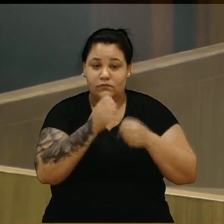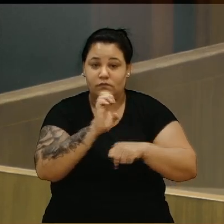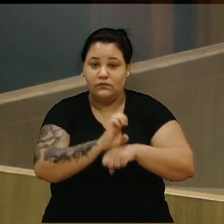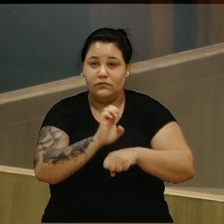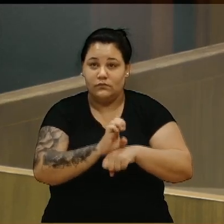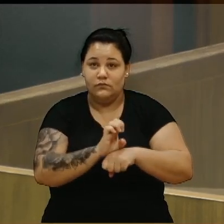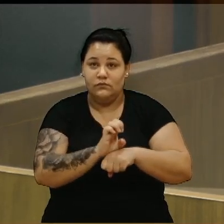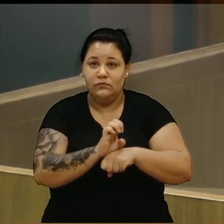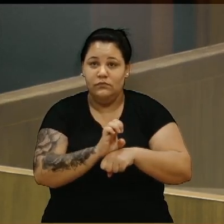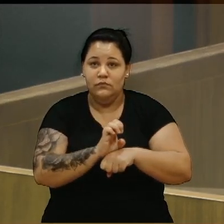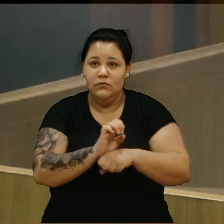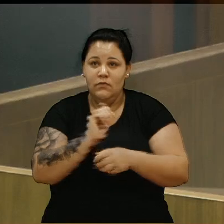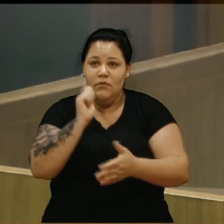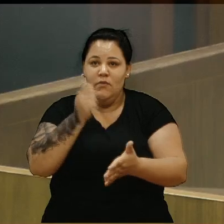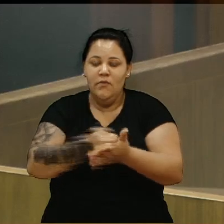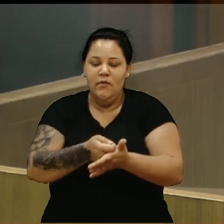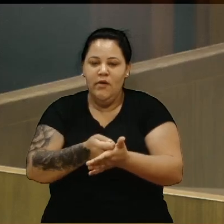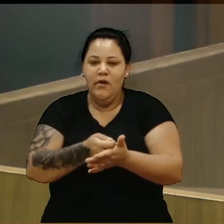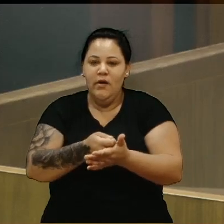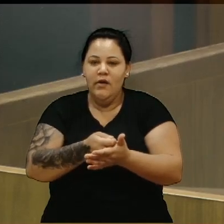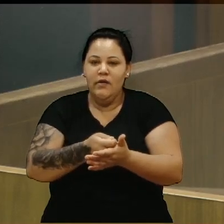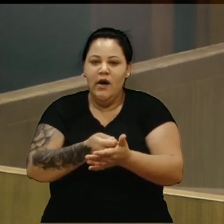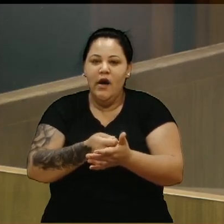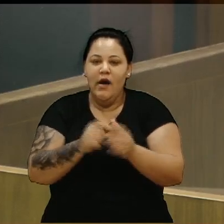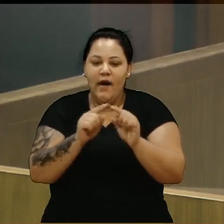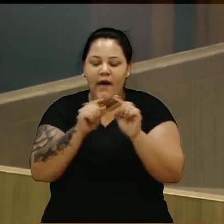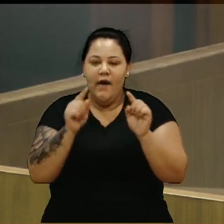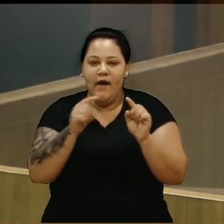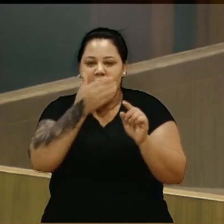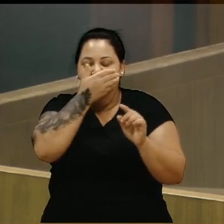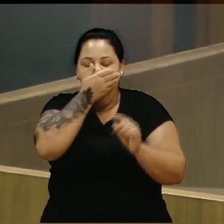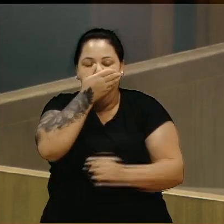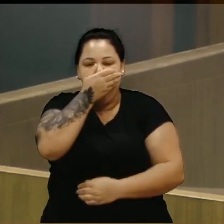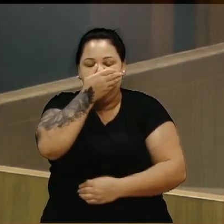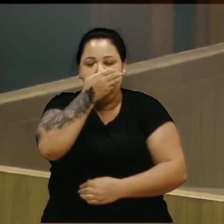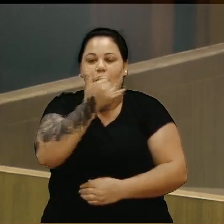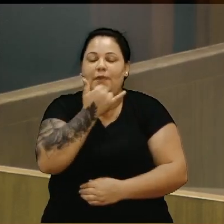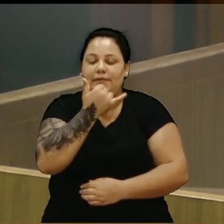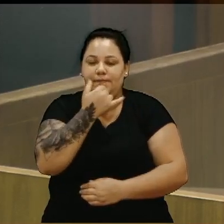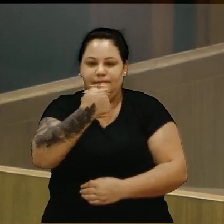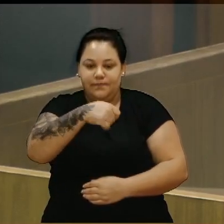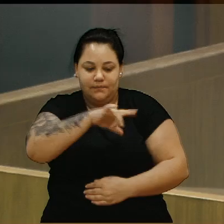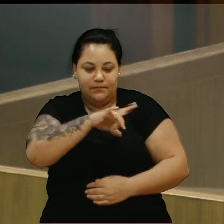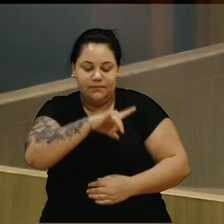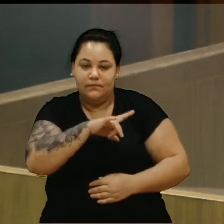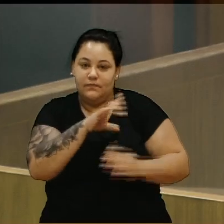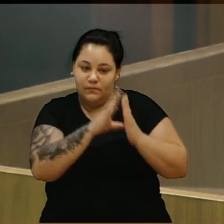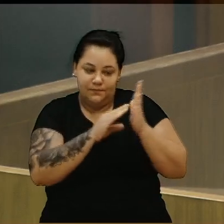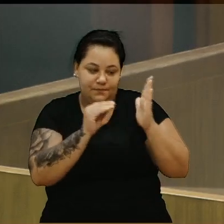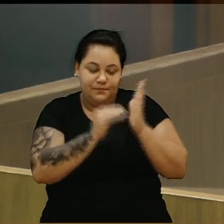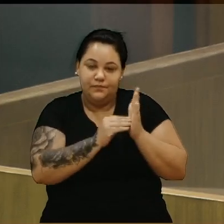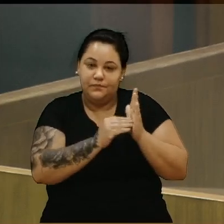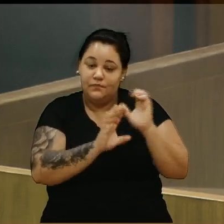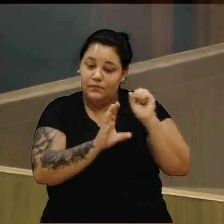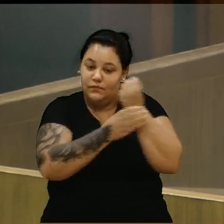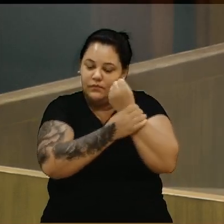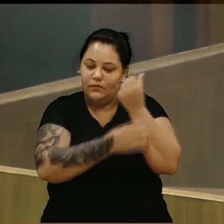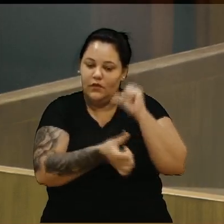sim o transporte, mas a partir de um modelo que garanta a qualidade desse transporte para a população. Essa é a